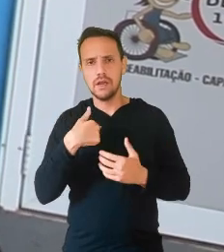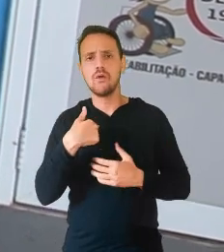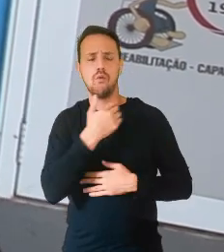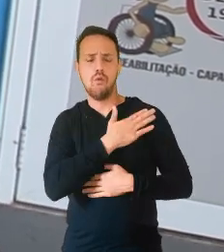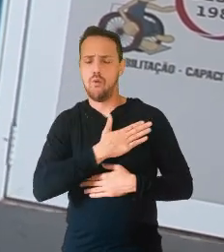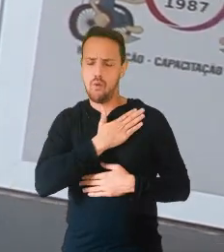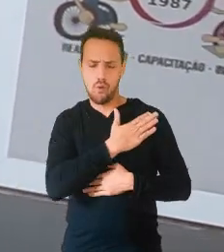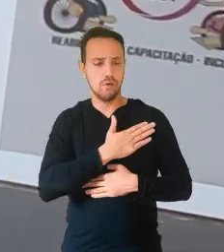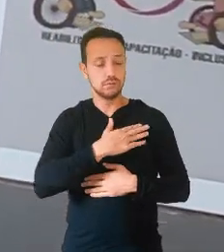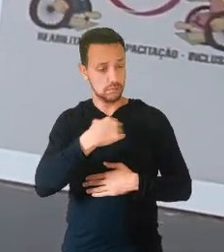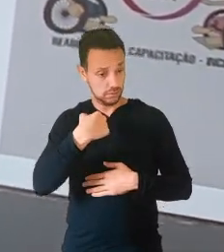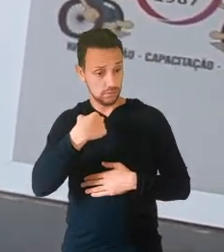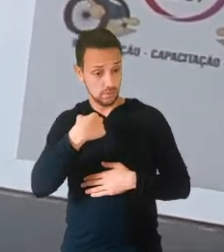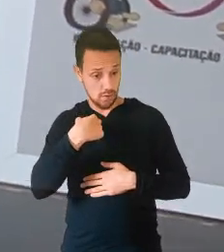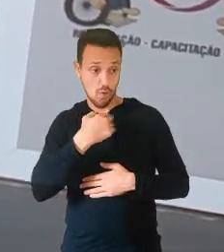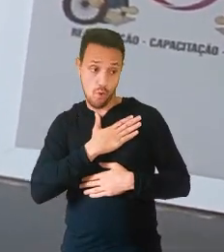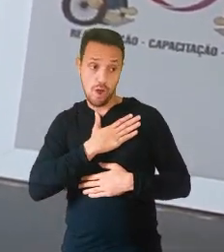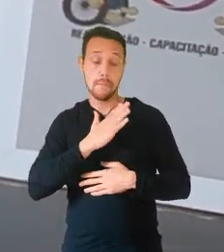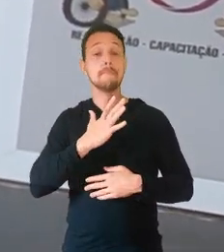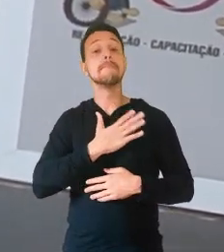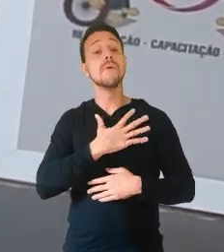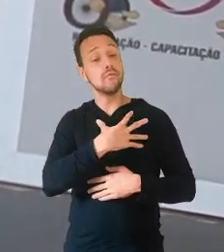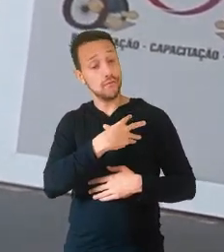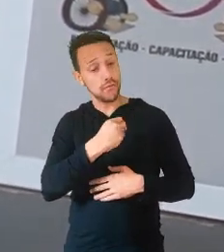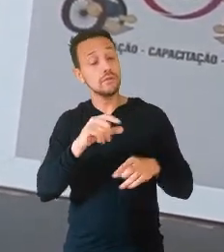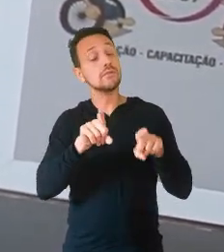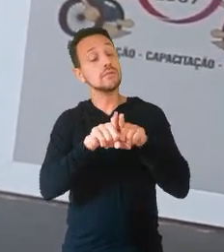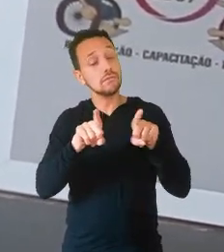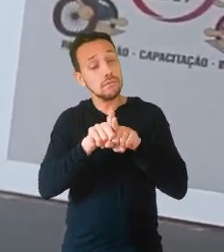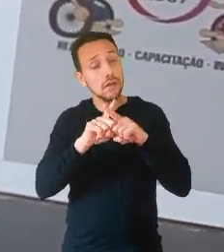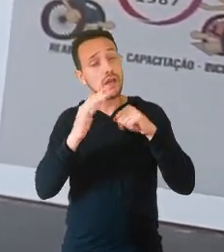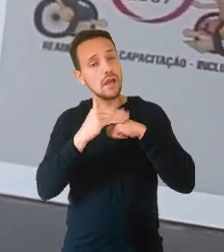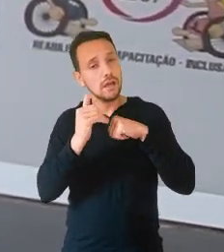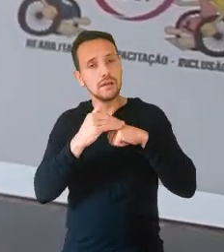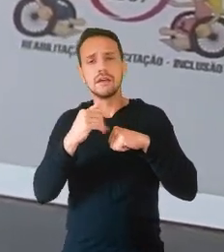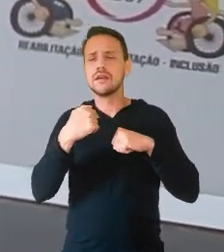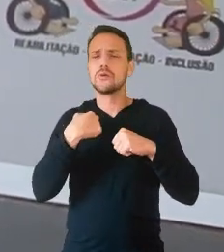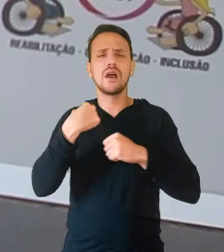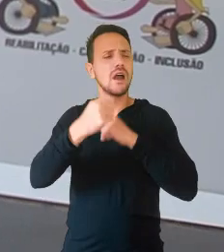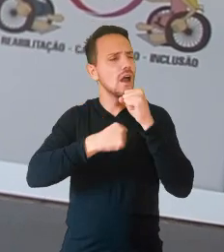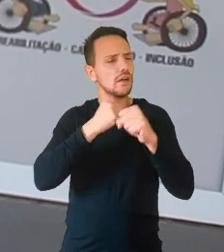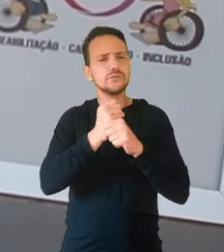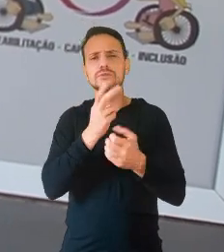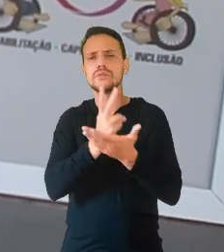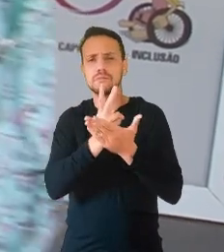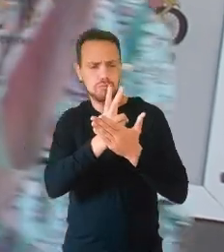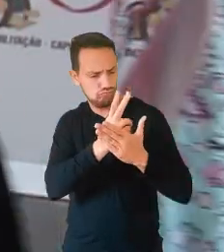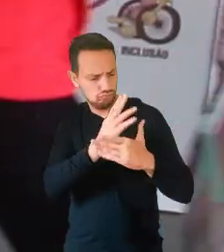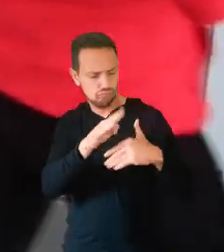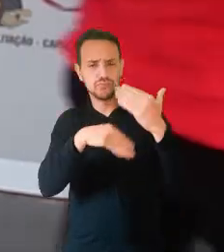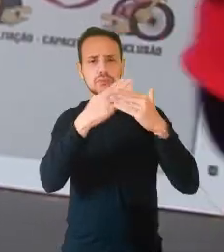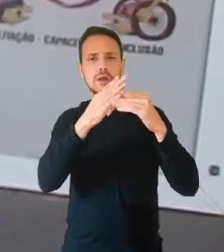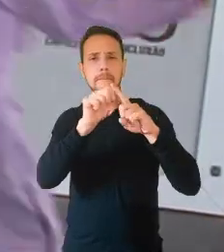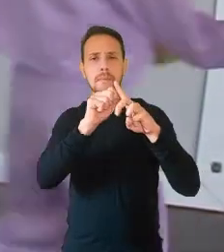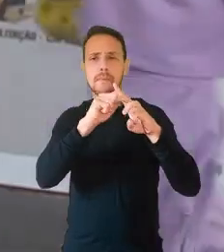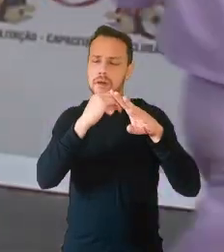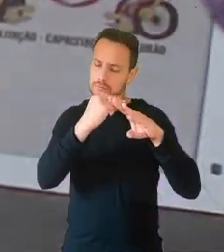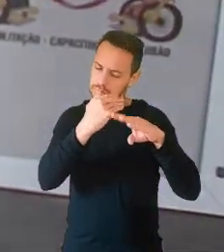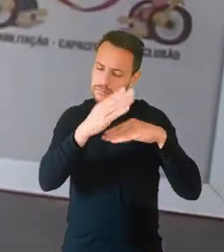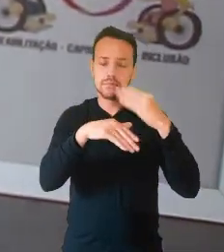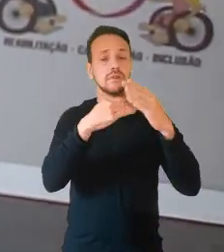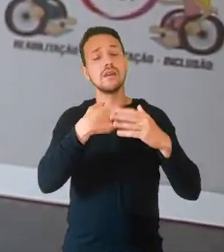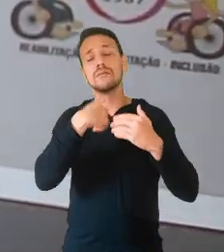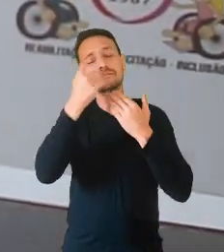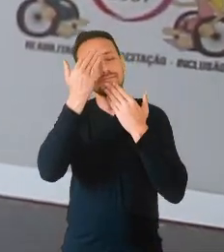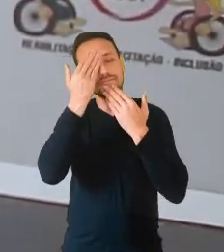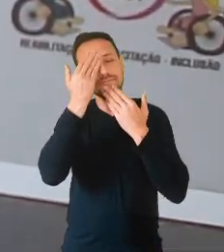cada ano, cada mês, né? Então eu sou muito grata à instituição por tudo que vocês fazem. Acompanhamento mesmo,